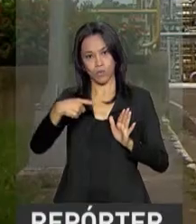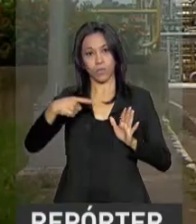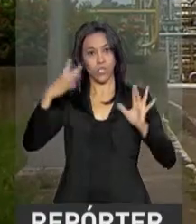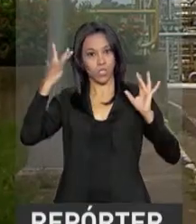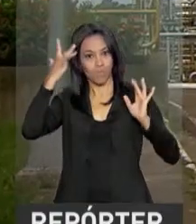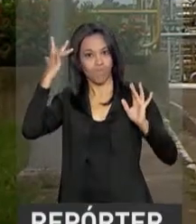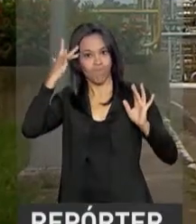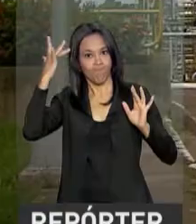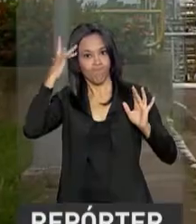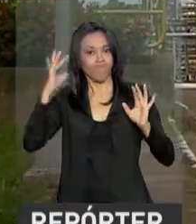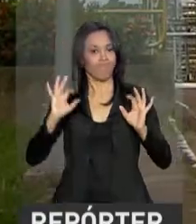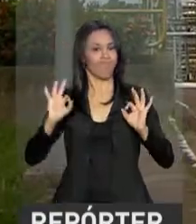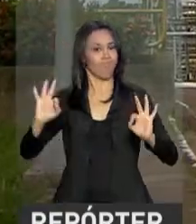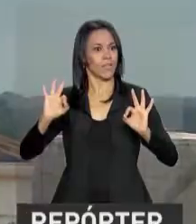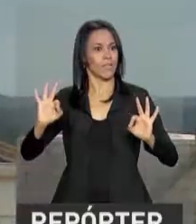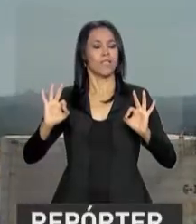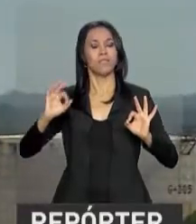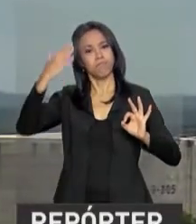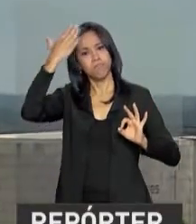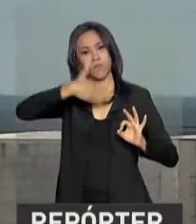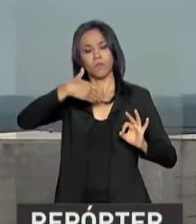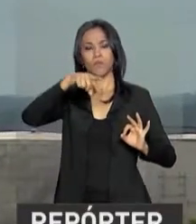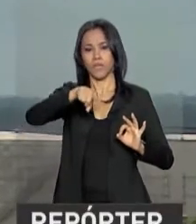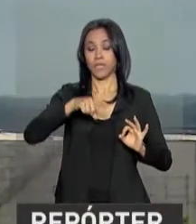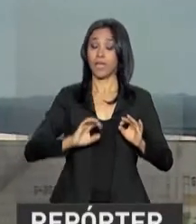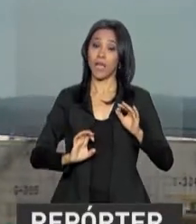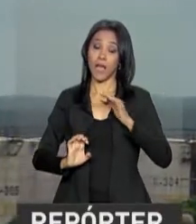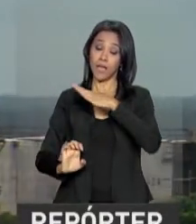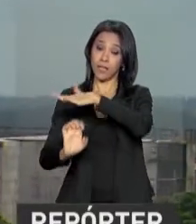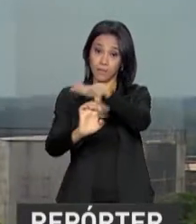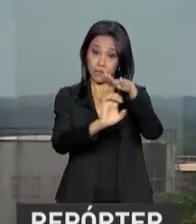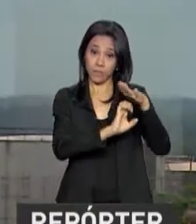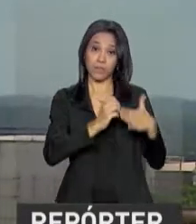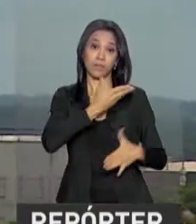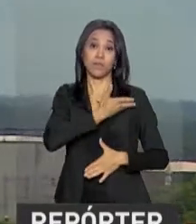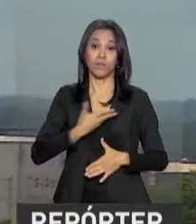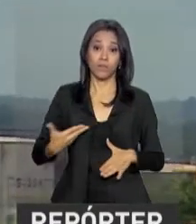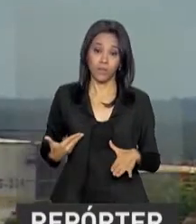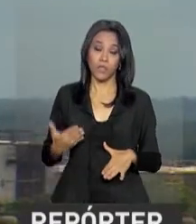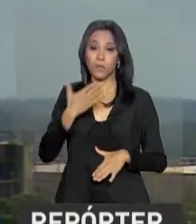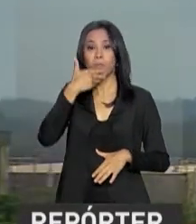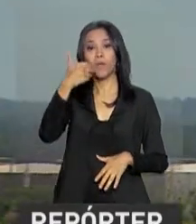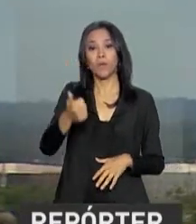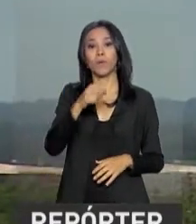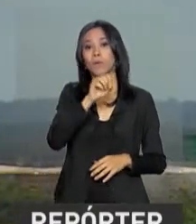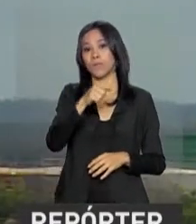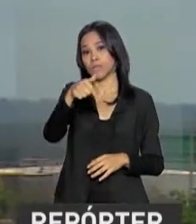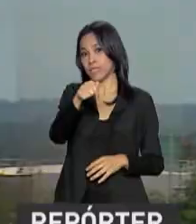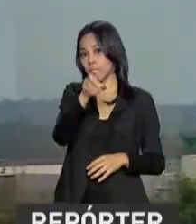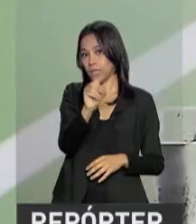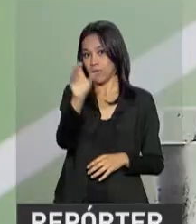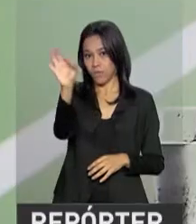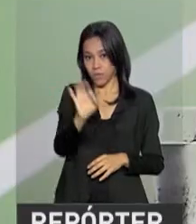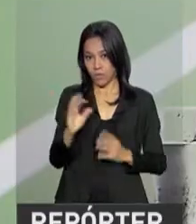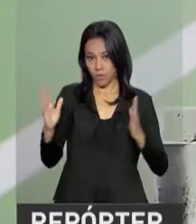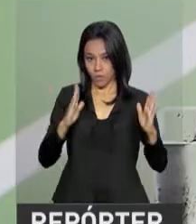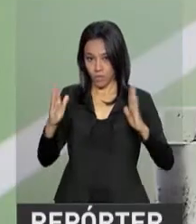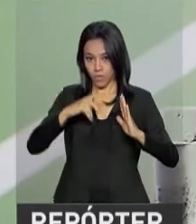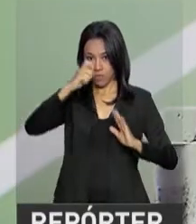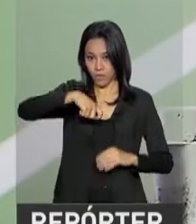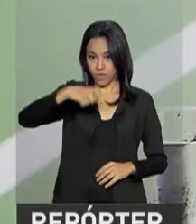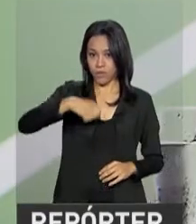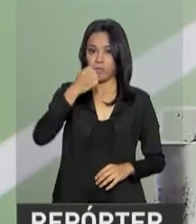que as empresas estatais melhoraram em 70% a performance de governança nos últimos seis meses nós